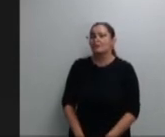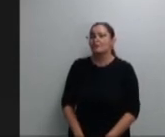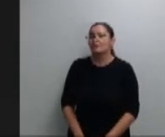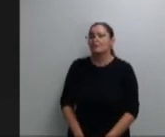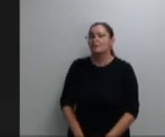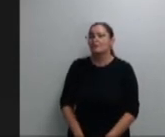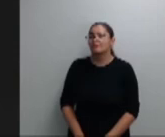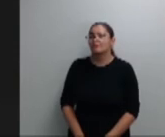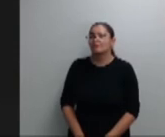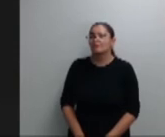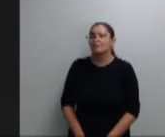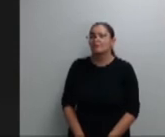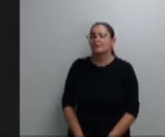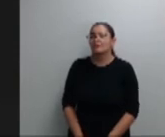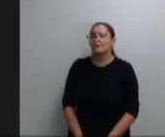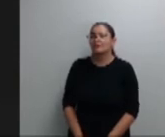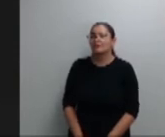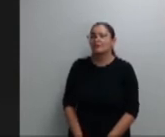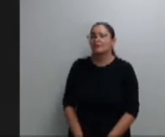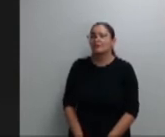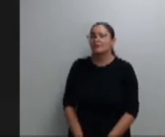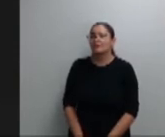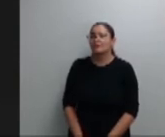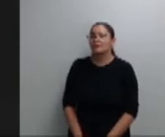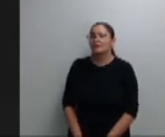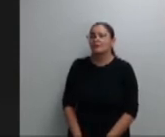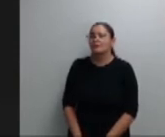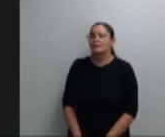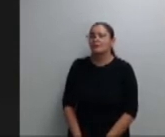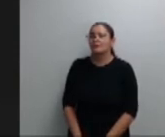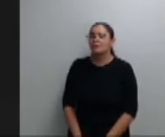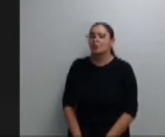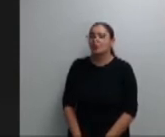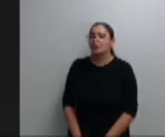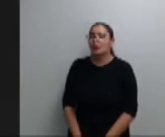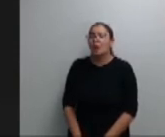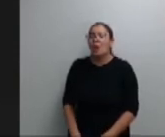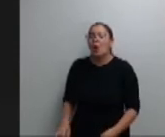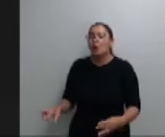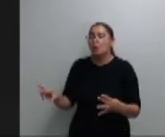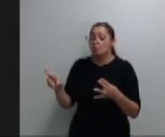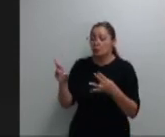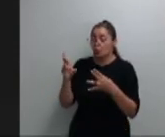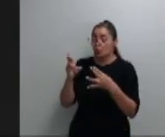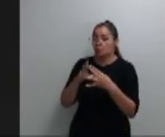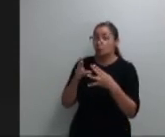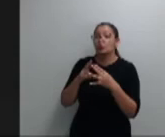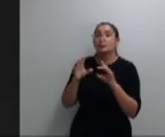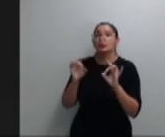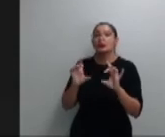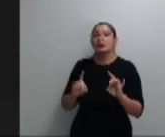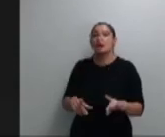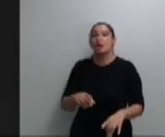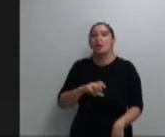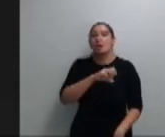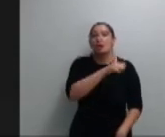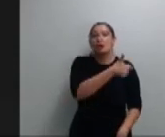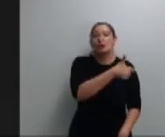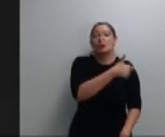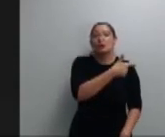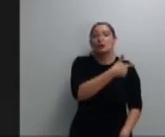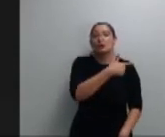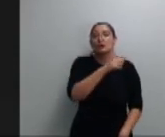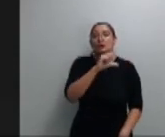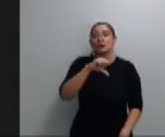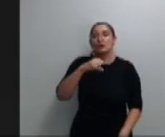item 1 do ministro Coquina agravo em recurso especial de número 29.285 do